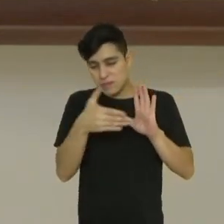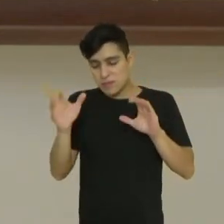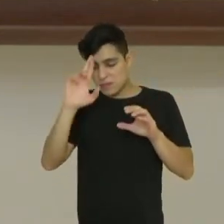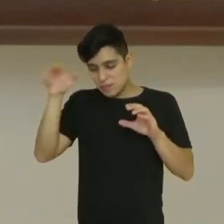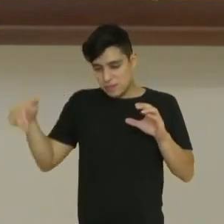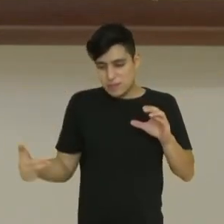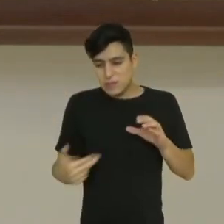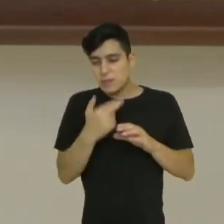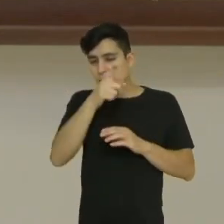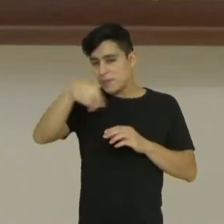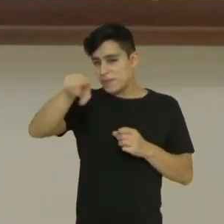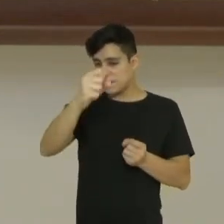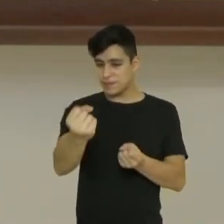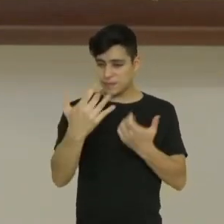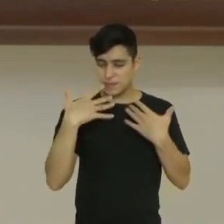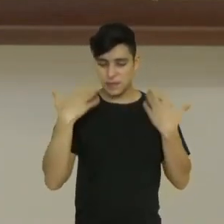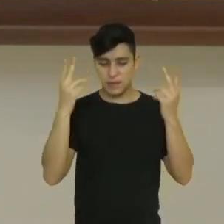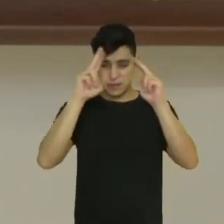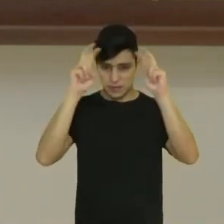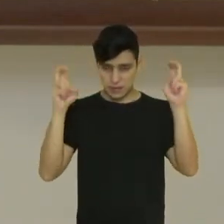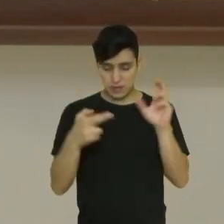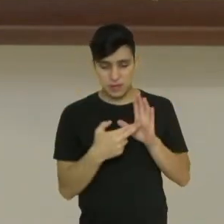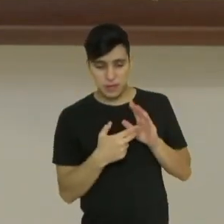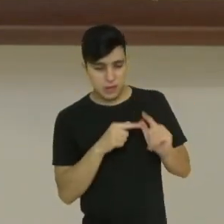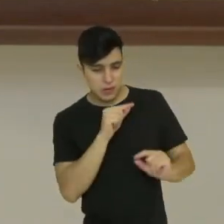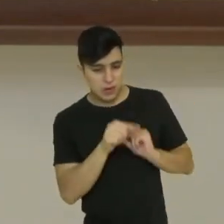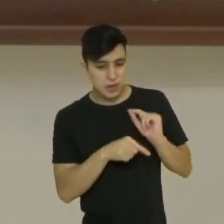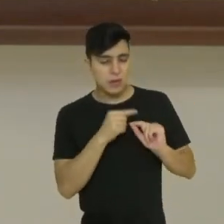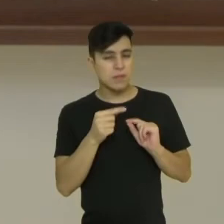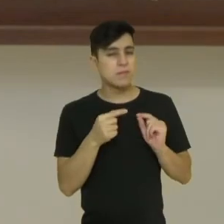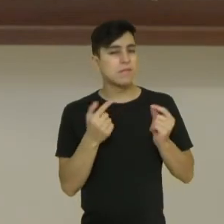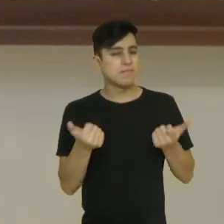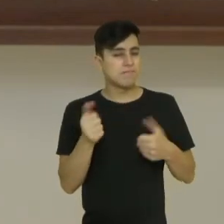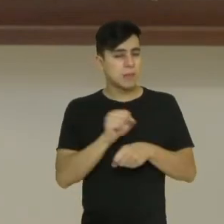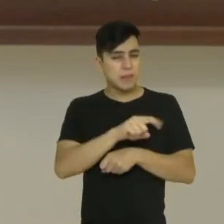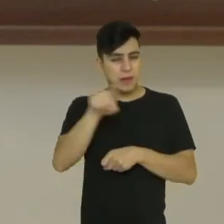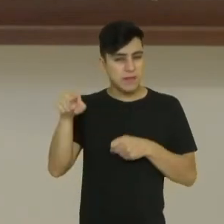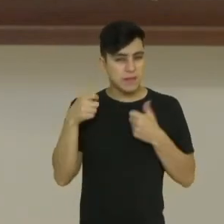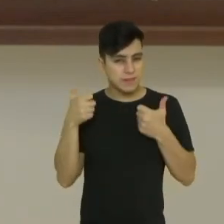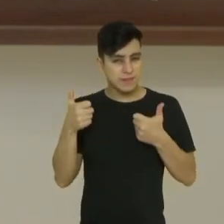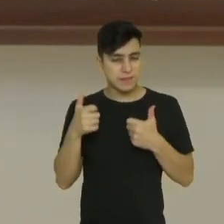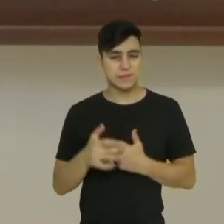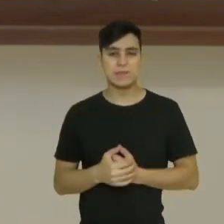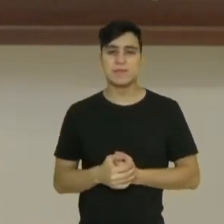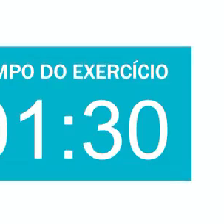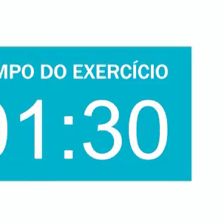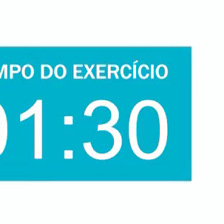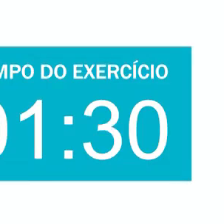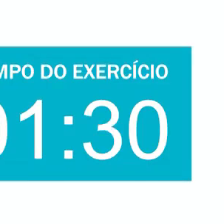suas palavras, qual que era a temática, o que representava? Escreve para mim, eu estou aguardando vocês. Até daqui a pouquinho.